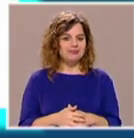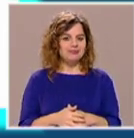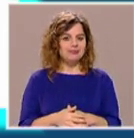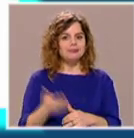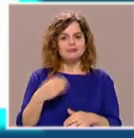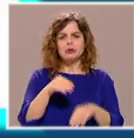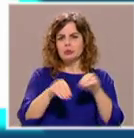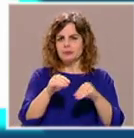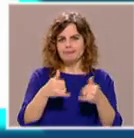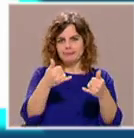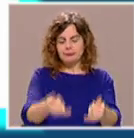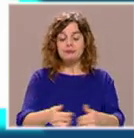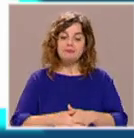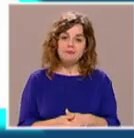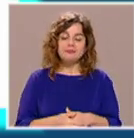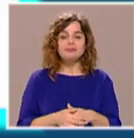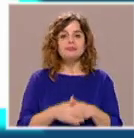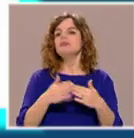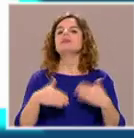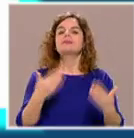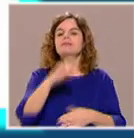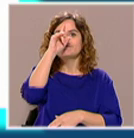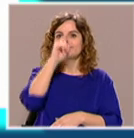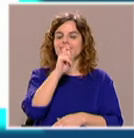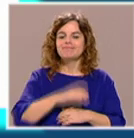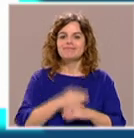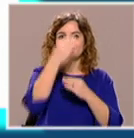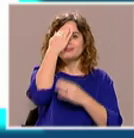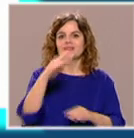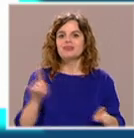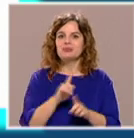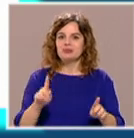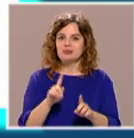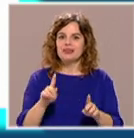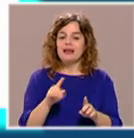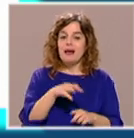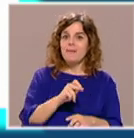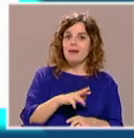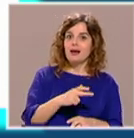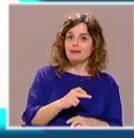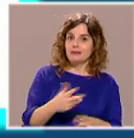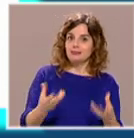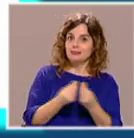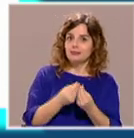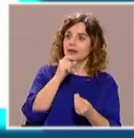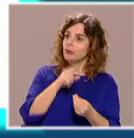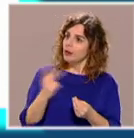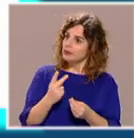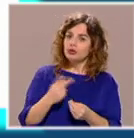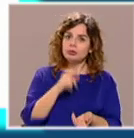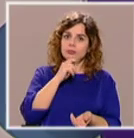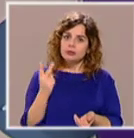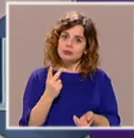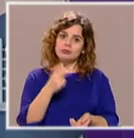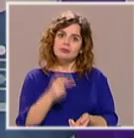que tínhamos à frente e vamos passar aqui para o nosso recorde. A professora Marta vai fazer aqui convosco a síntese. Podes ficar aqui comigo. Vamos ficar aqui as duas. Sim,